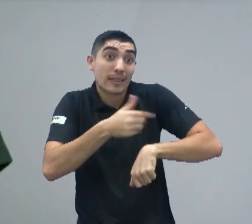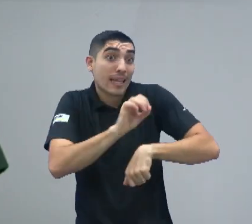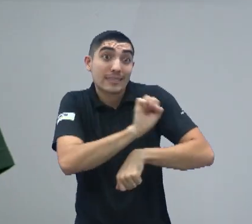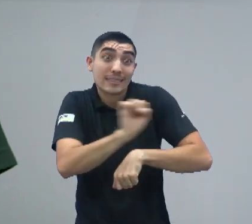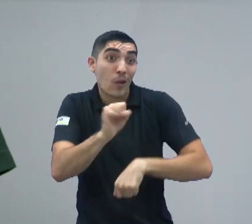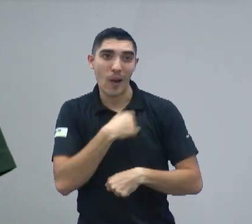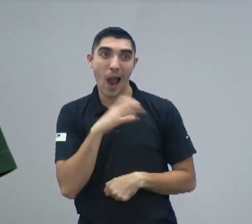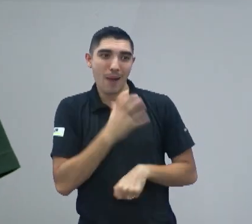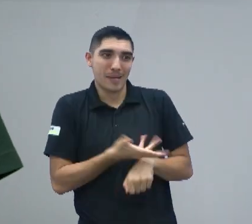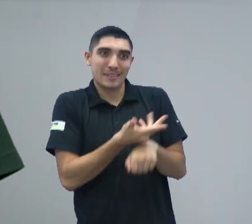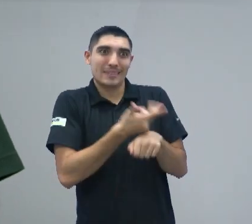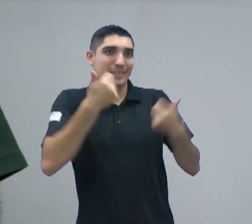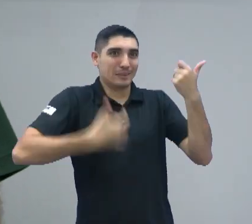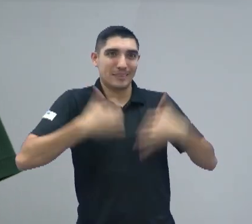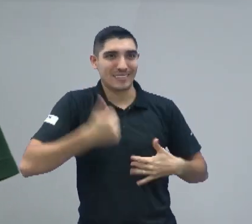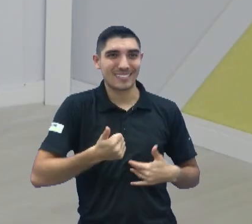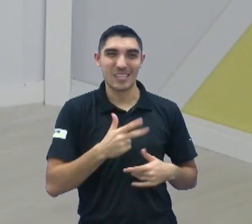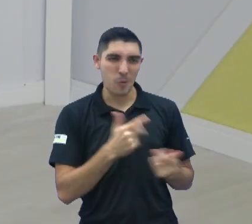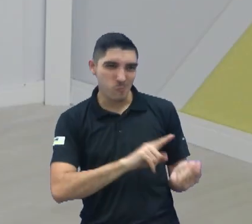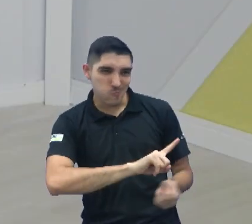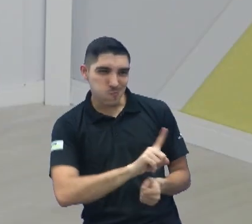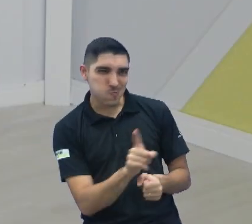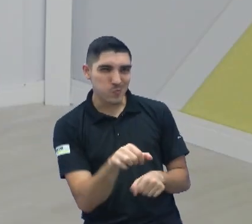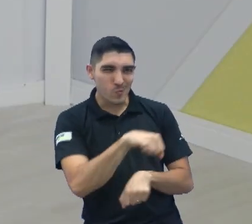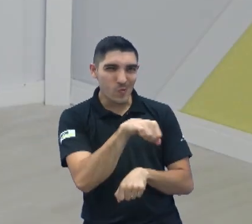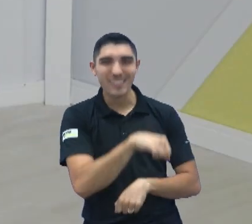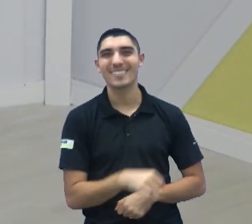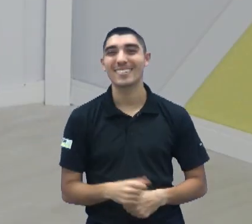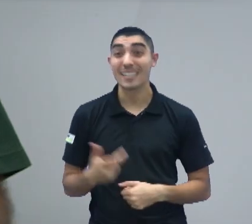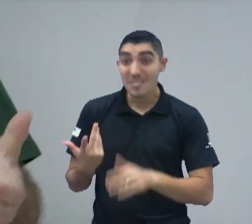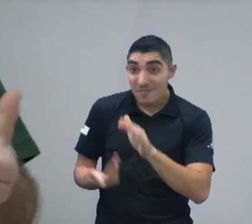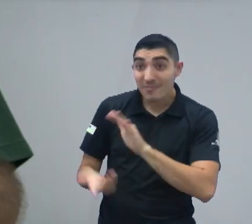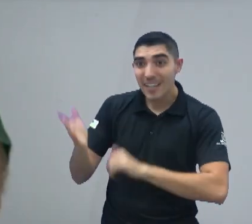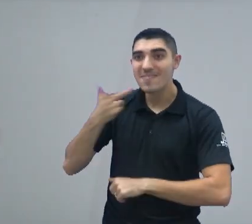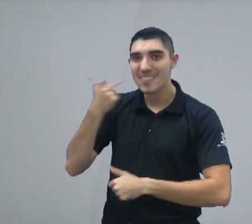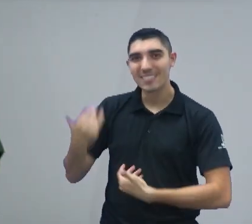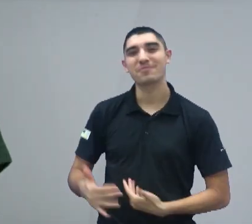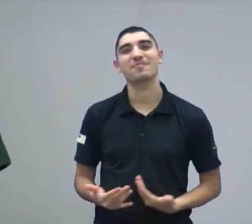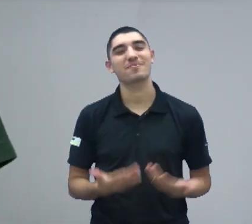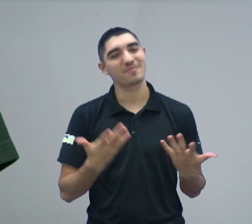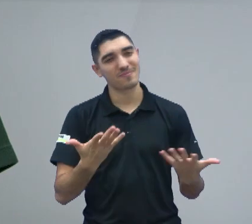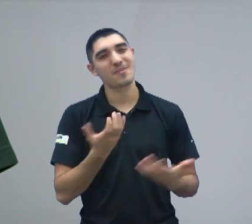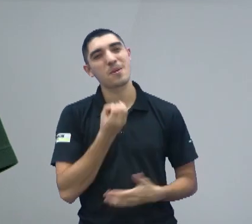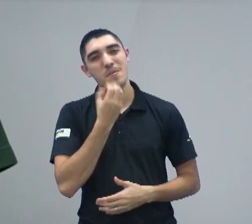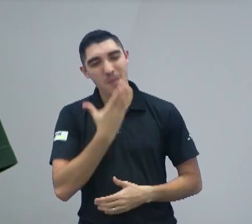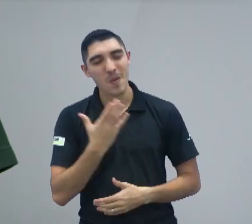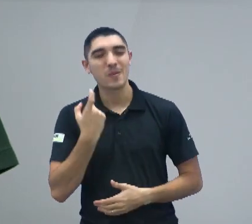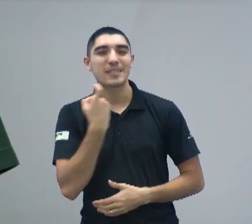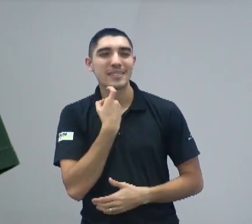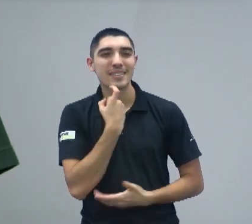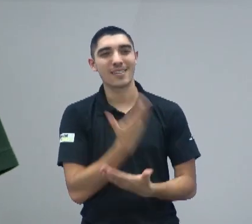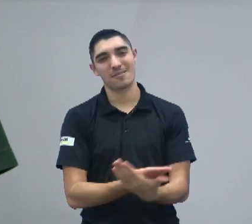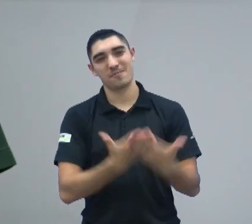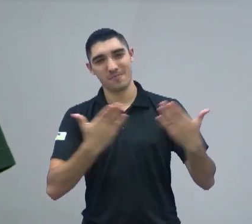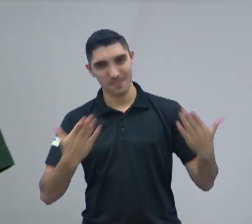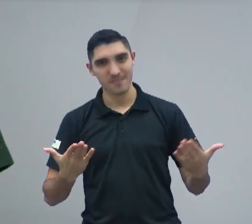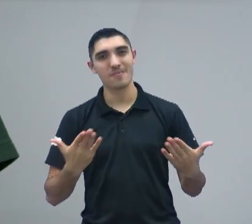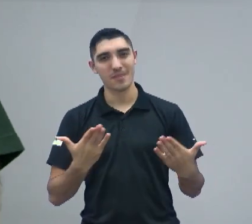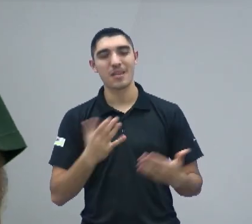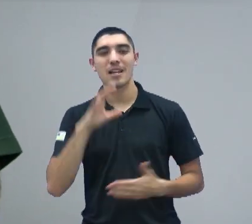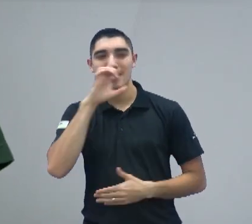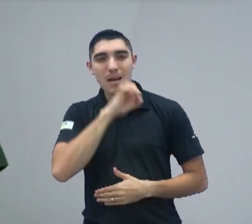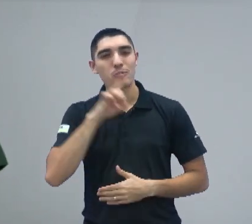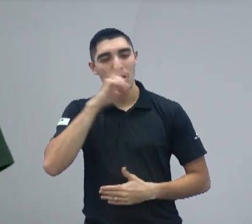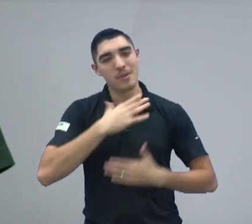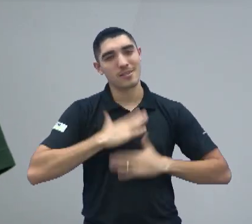acelerei aqui. É igual Ayrton Senna. Então vai, Paulito. No pique, despede, Paulito, vai. Bom, uma ótima sexta-feira para todos. Fim de semana,